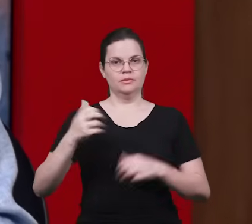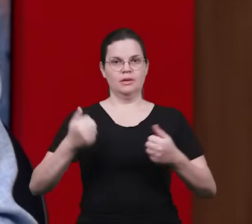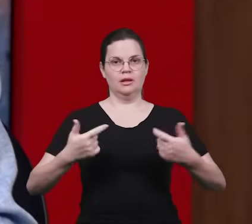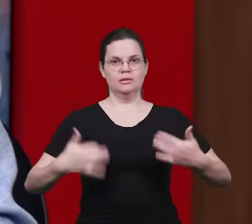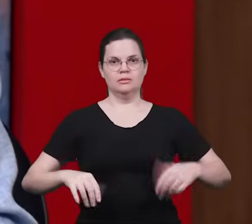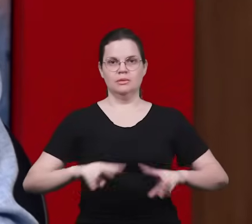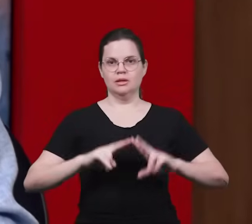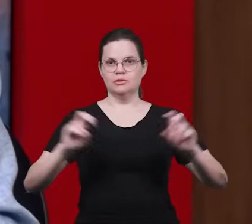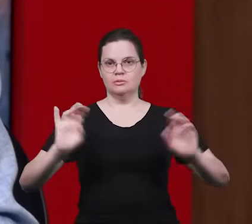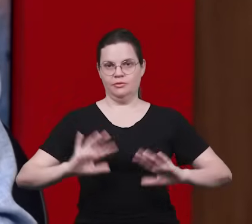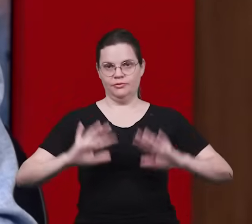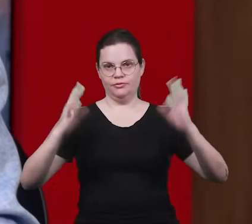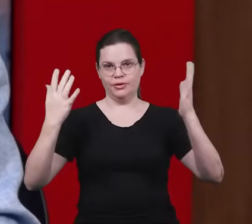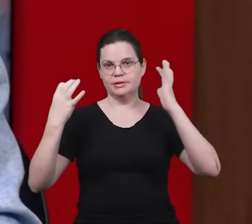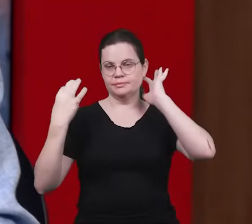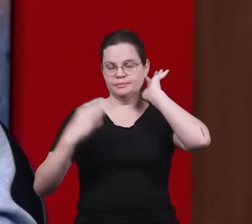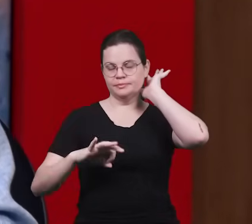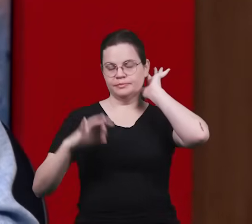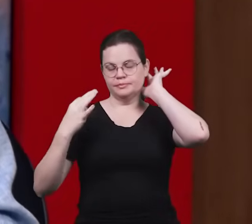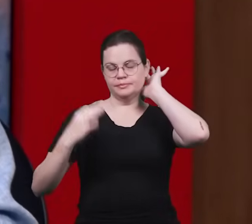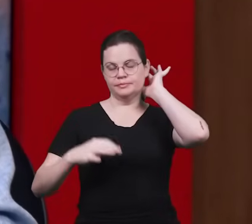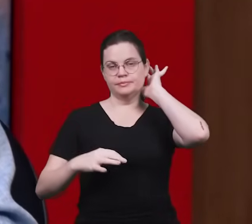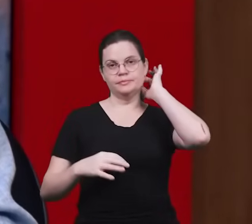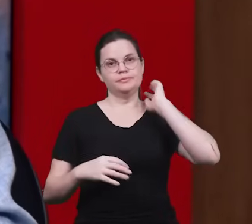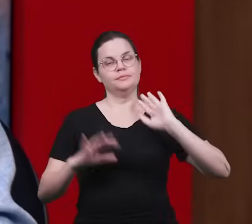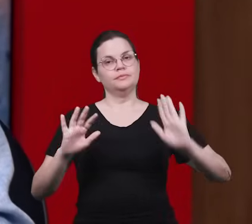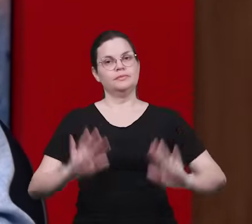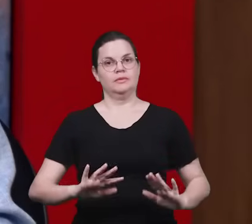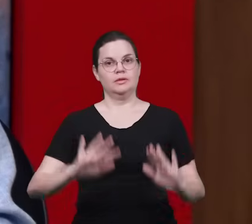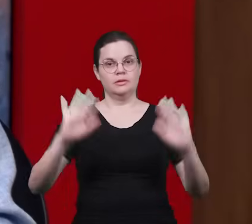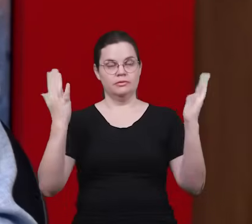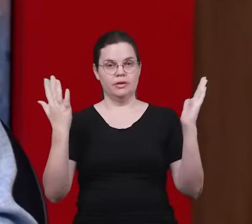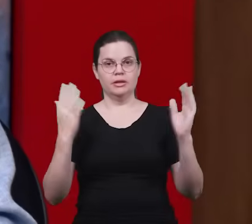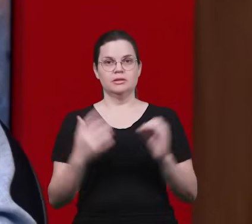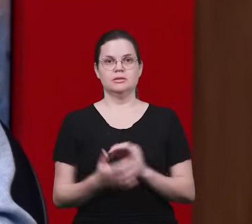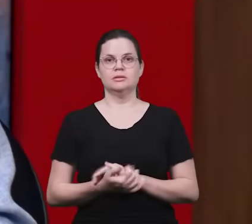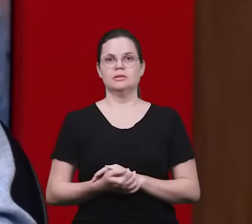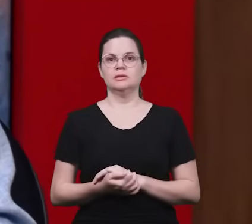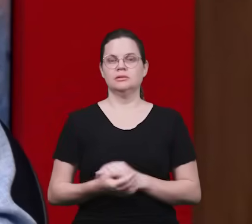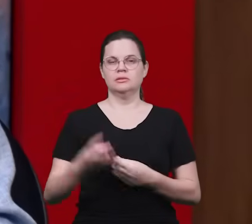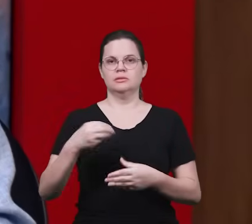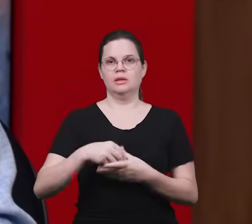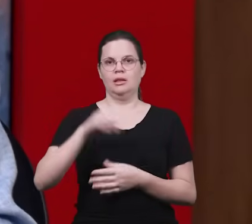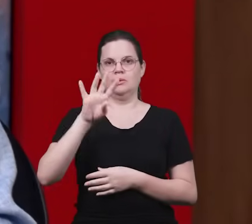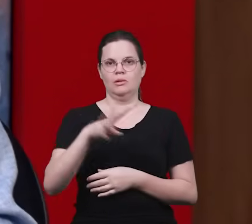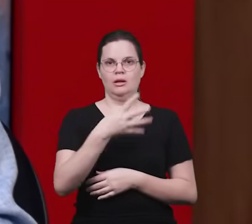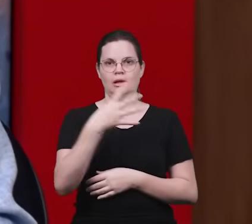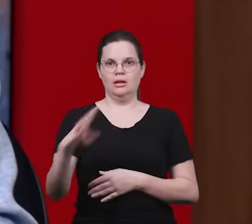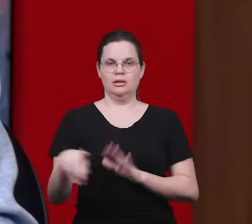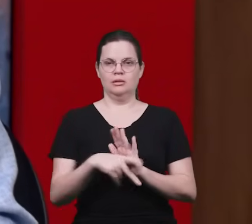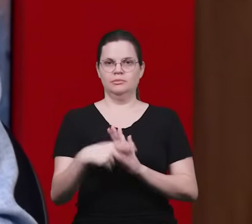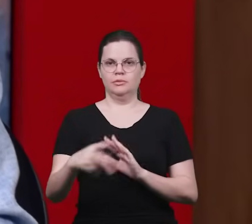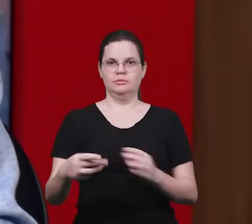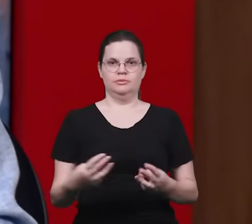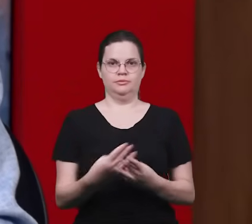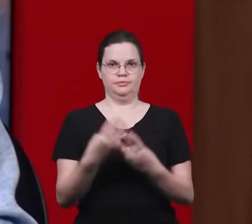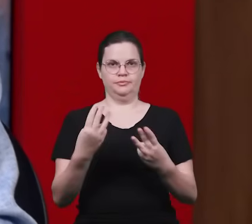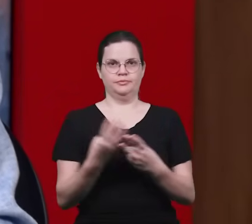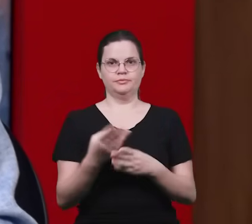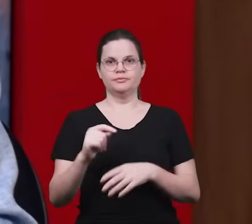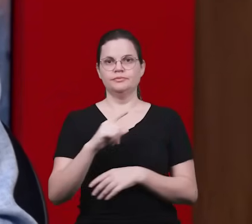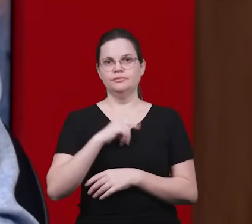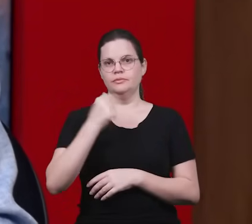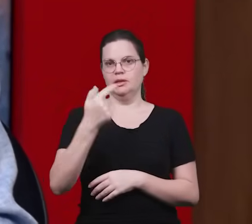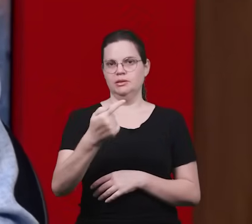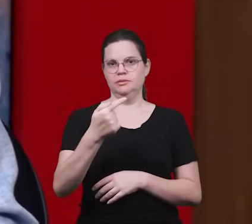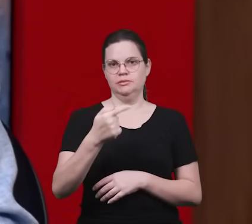as festas, né? E as festas, chamadas as festas do calendário levítico, Israel tinha